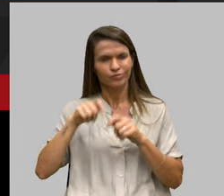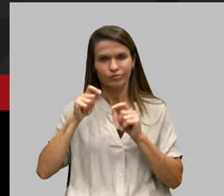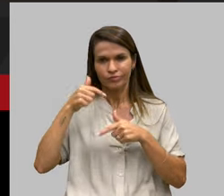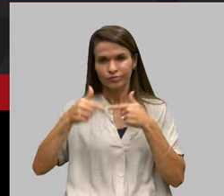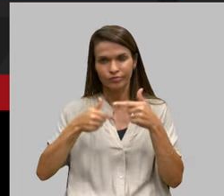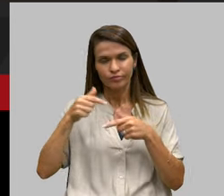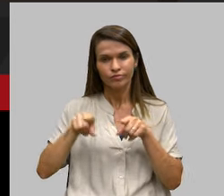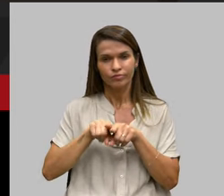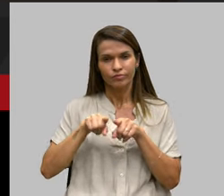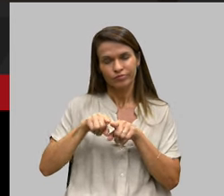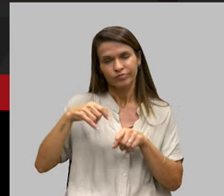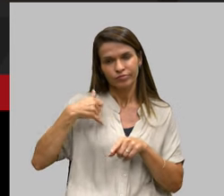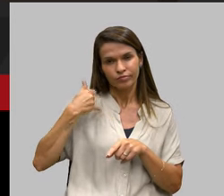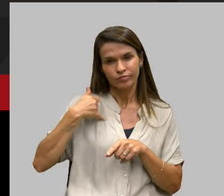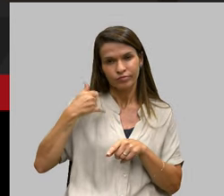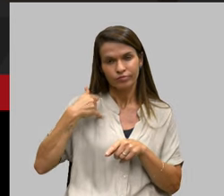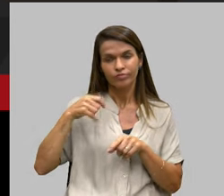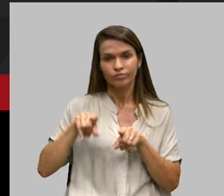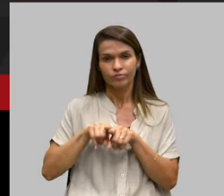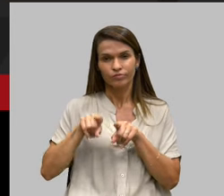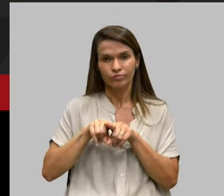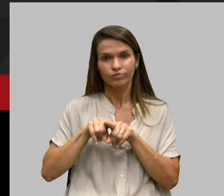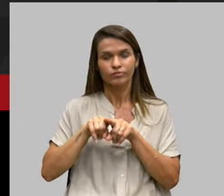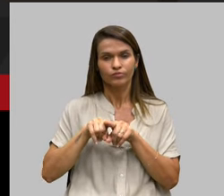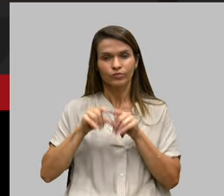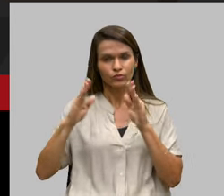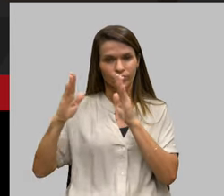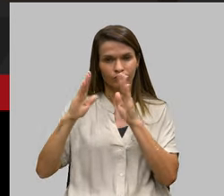e Aposentadoria por tempo de